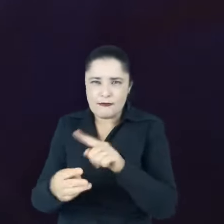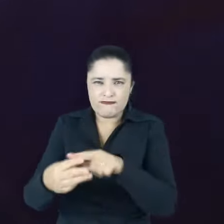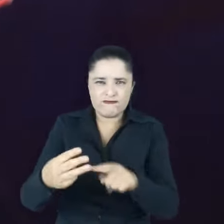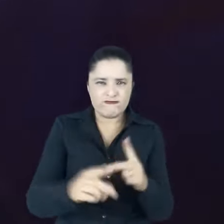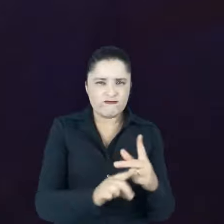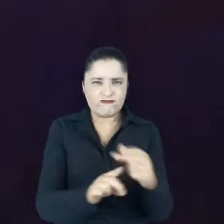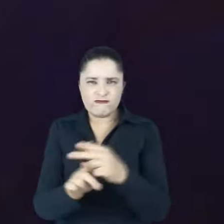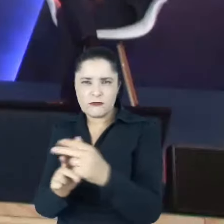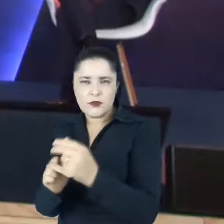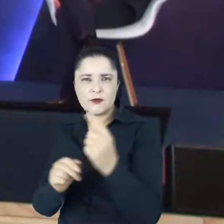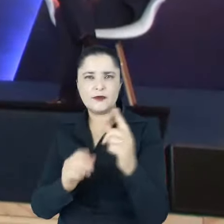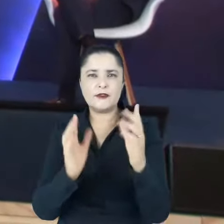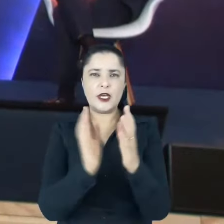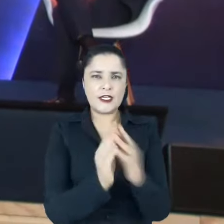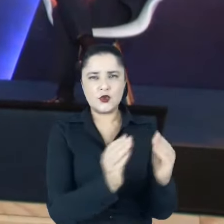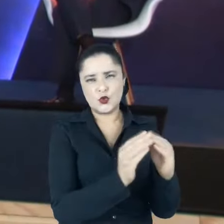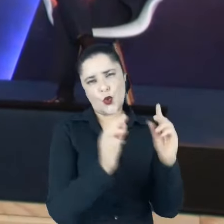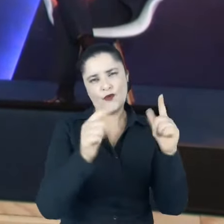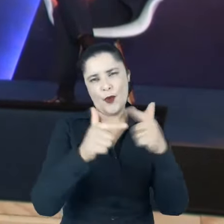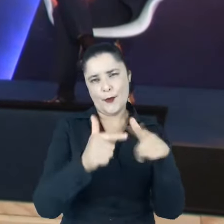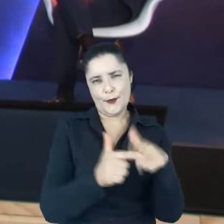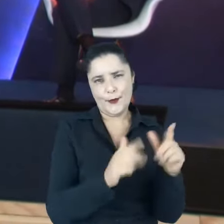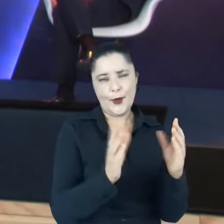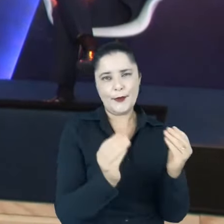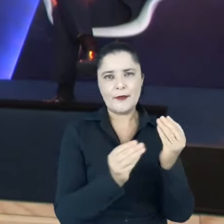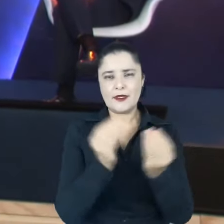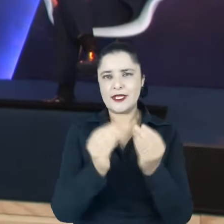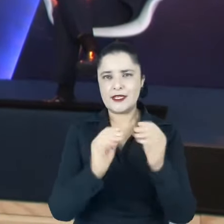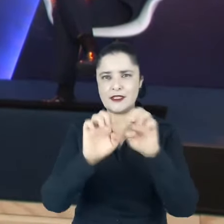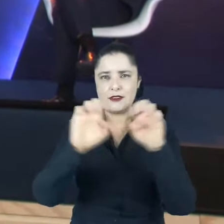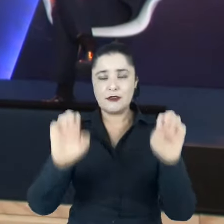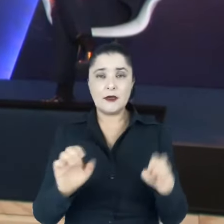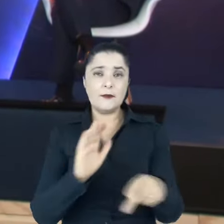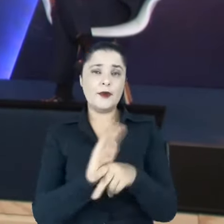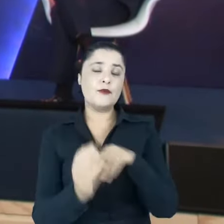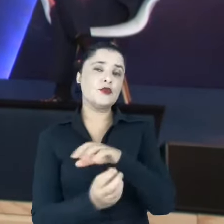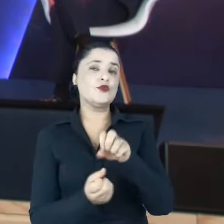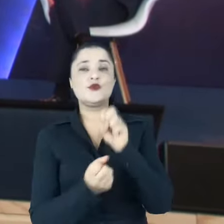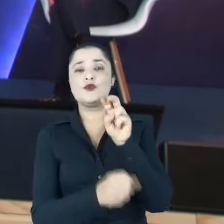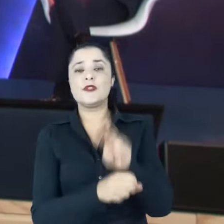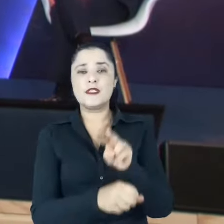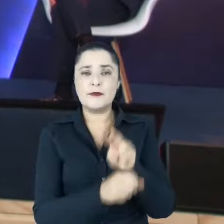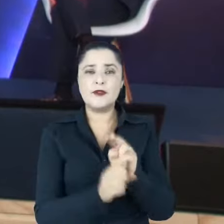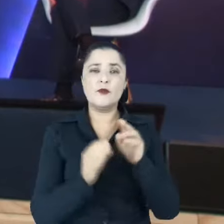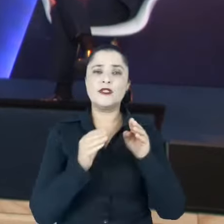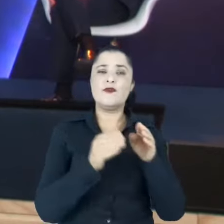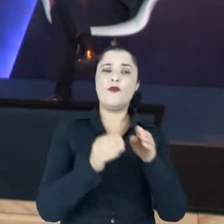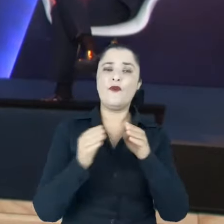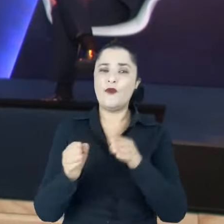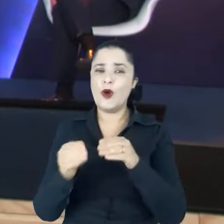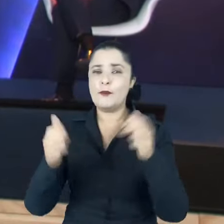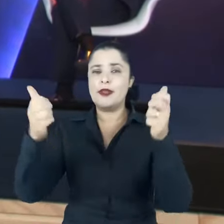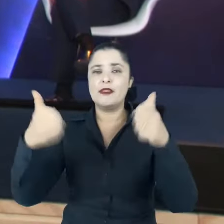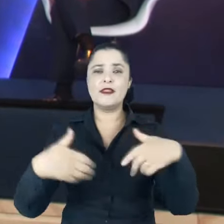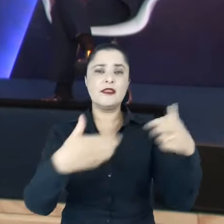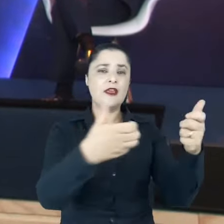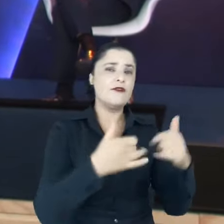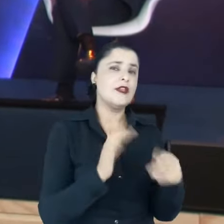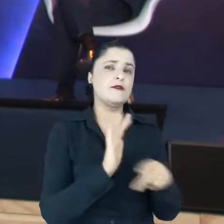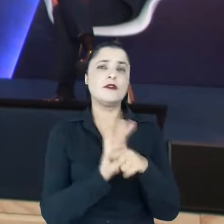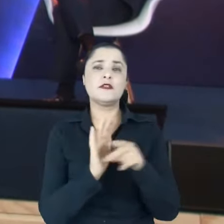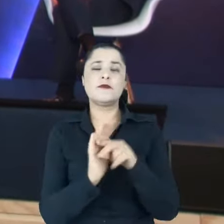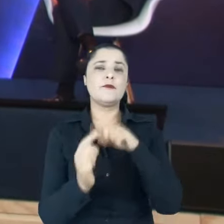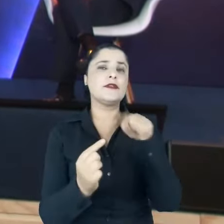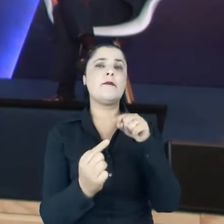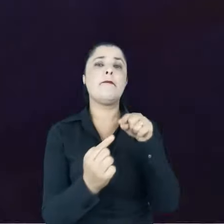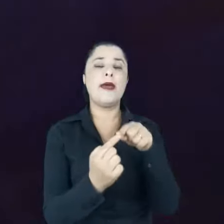nesse ecossistema, vamos dizer assim, de sustentabilidade, com mais foco também, para definir nossas próprias metas. Essas